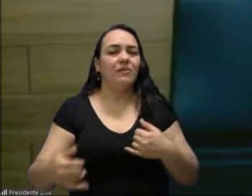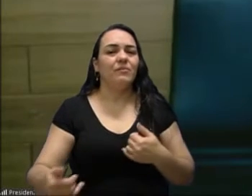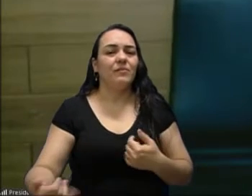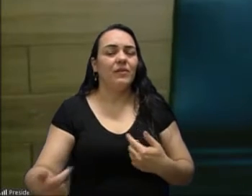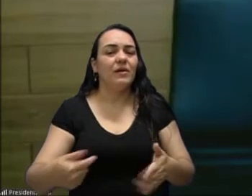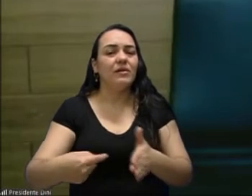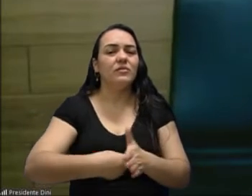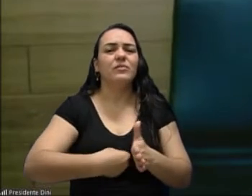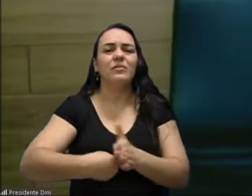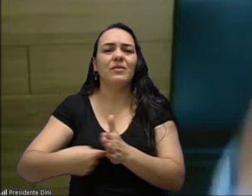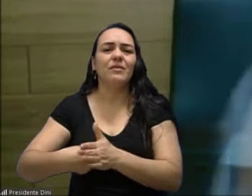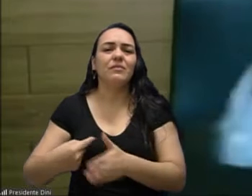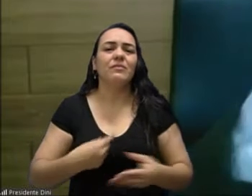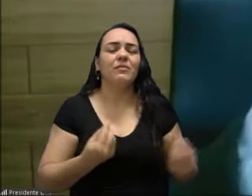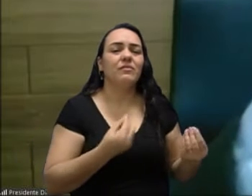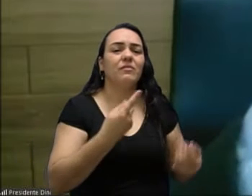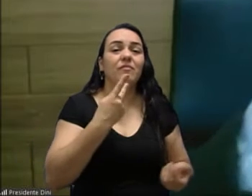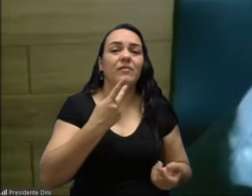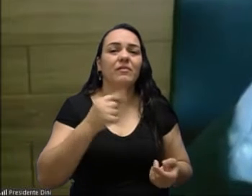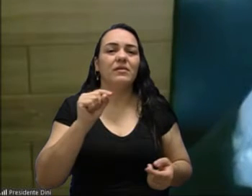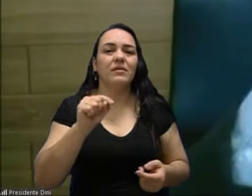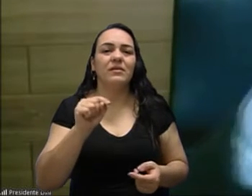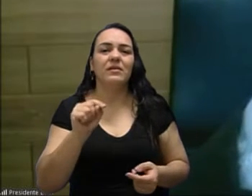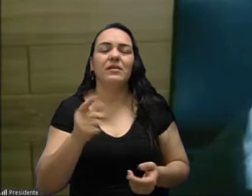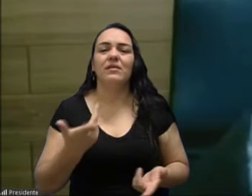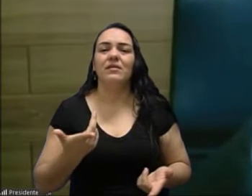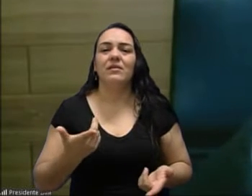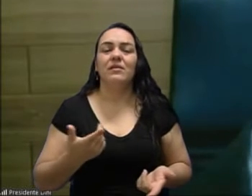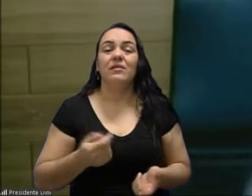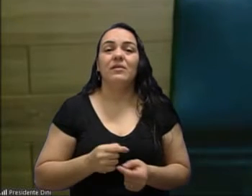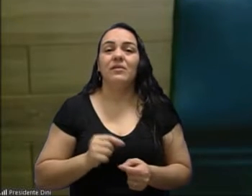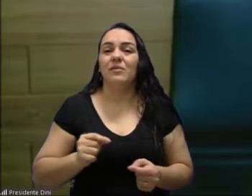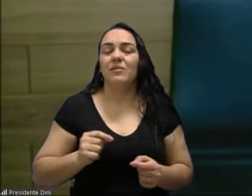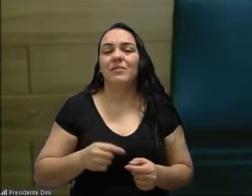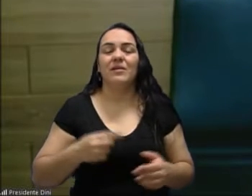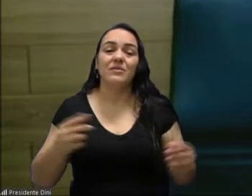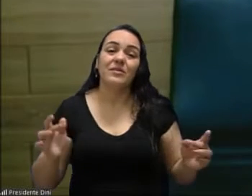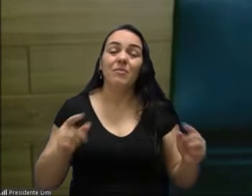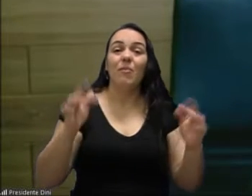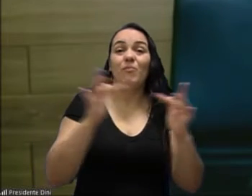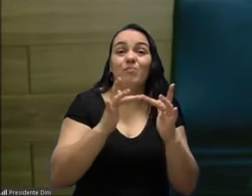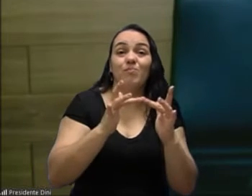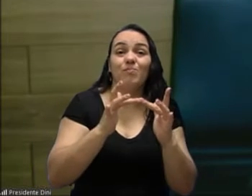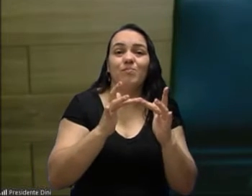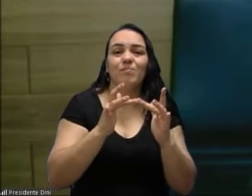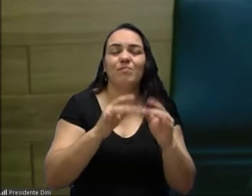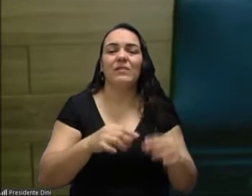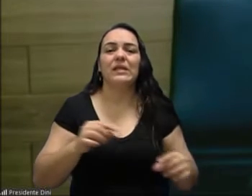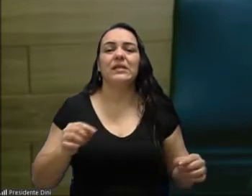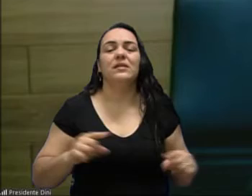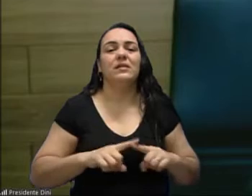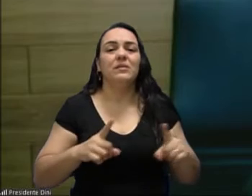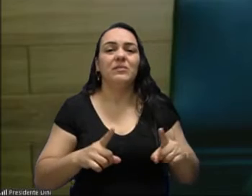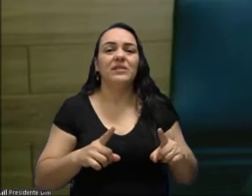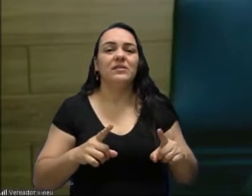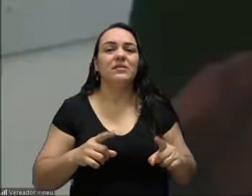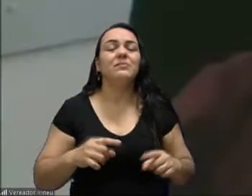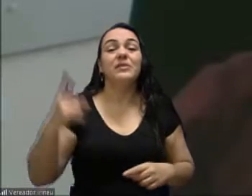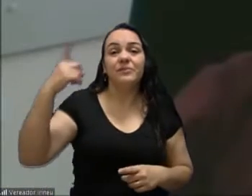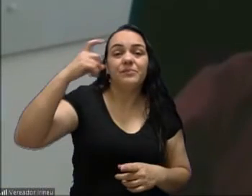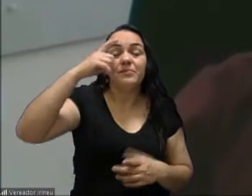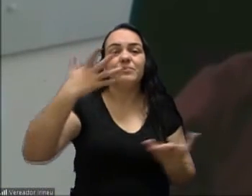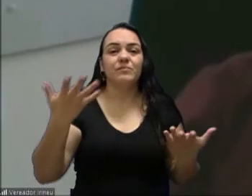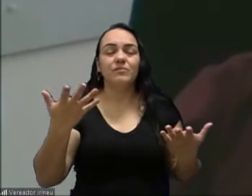colegas, que essa fala do senhor, ela tem que ser um pouco mais objetiva. Ela, tudo bem, está soando... está